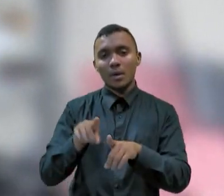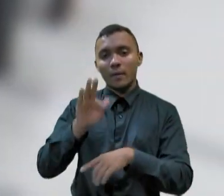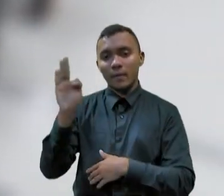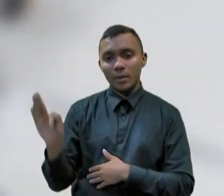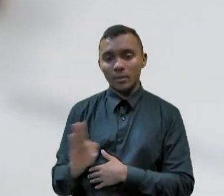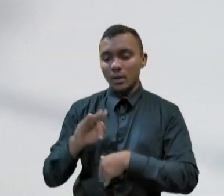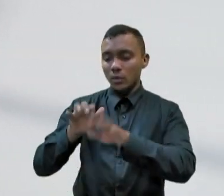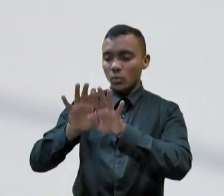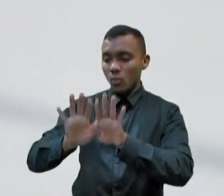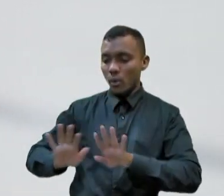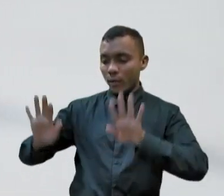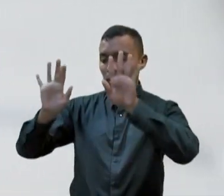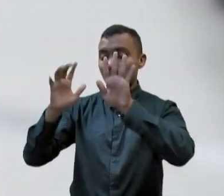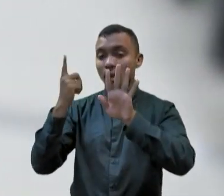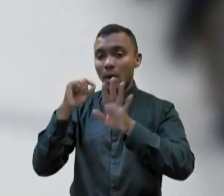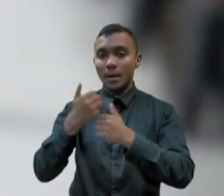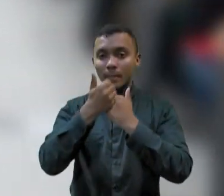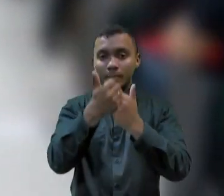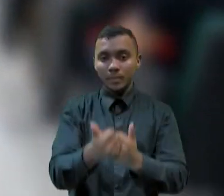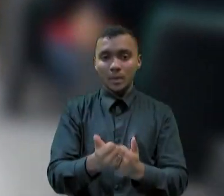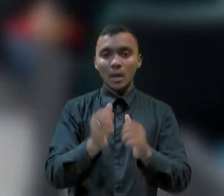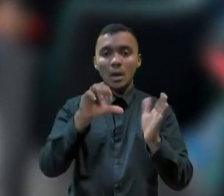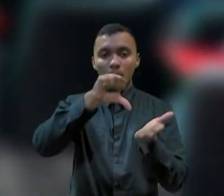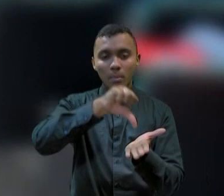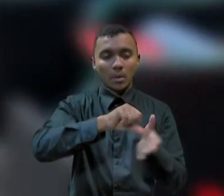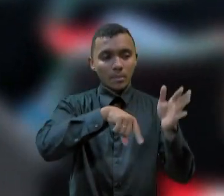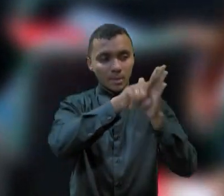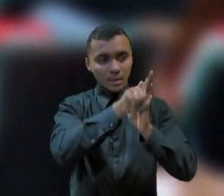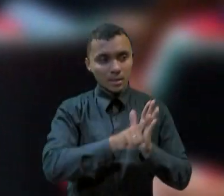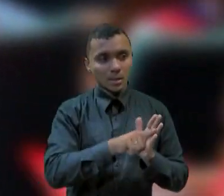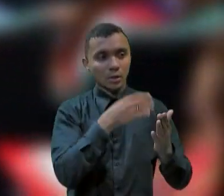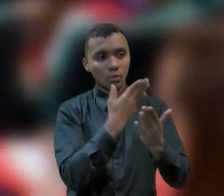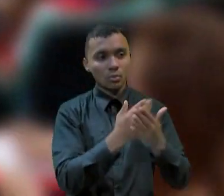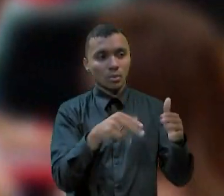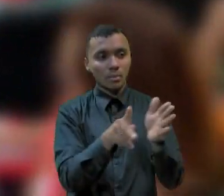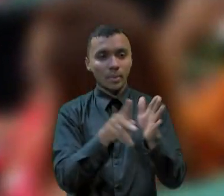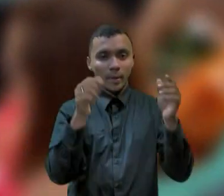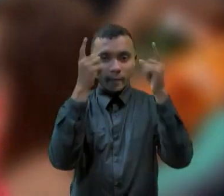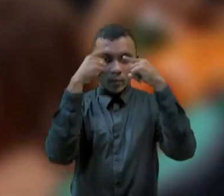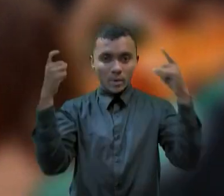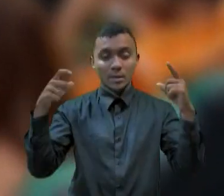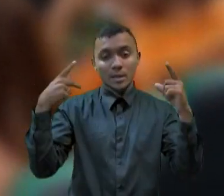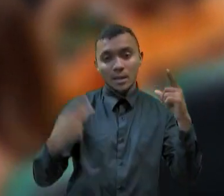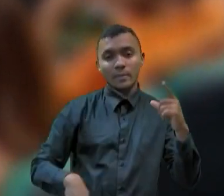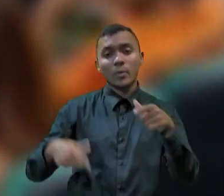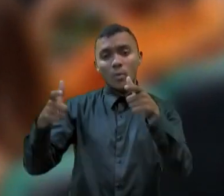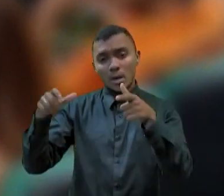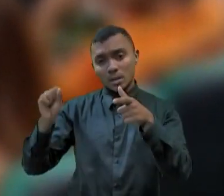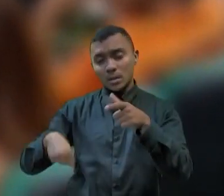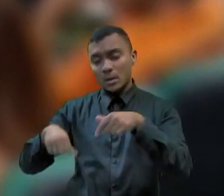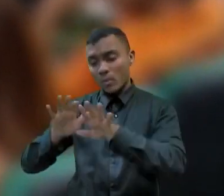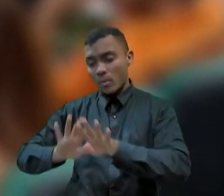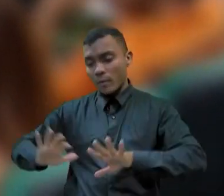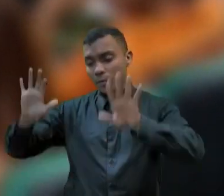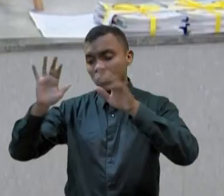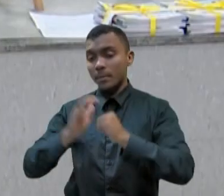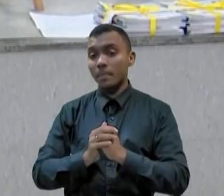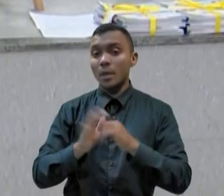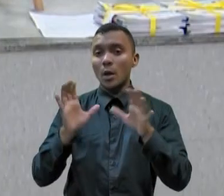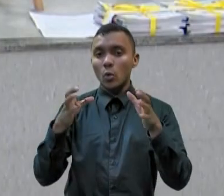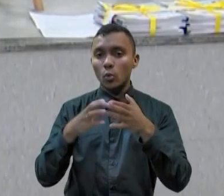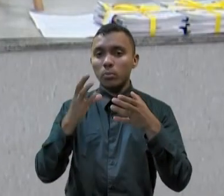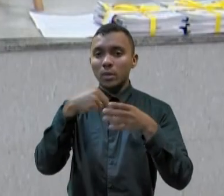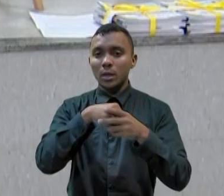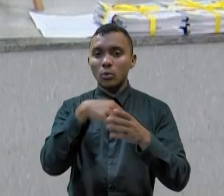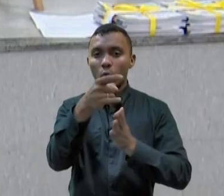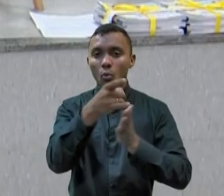Ceará, com apoio do Laboratório de Estudos da Violência, também da UFC. O grupo sugere no documento